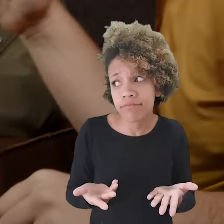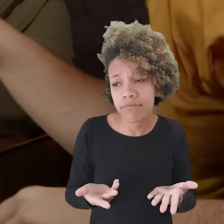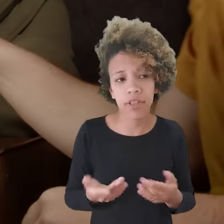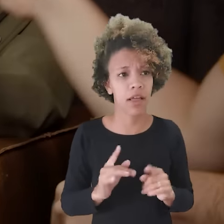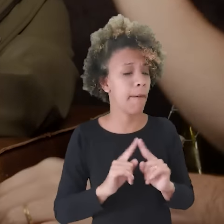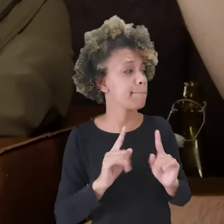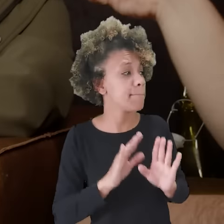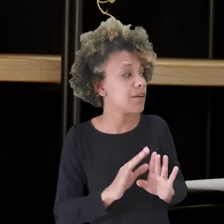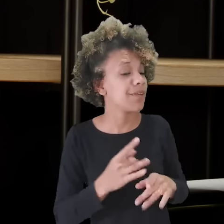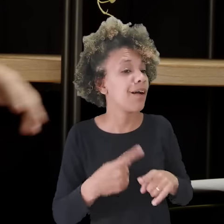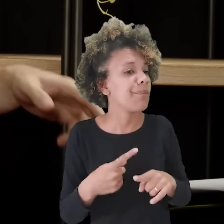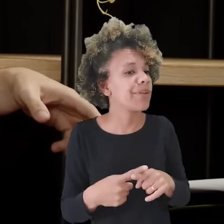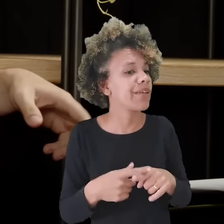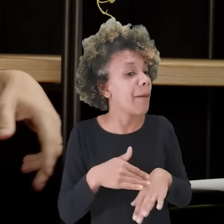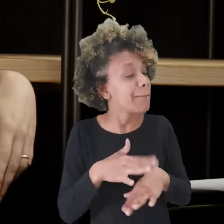mal